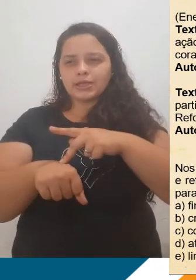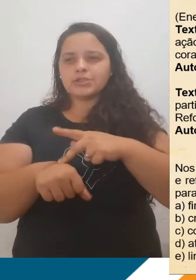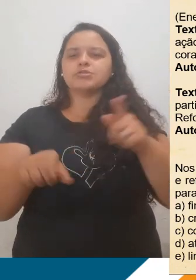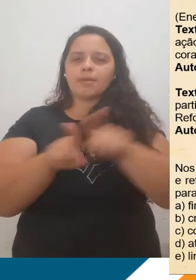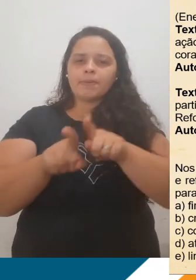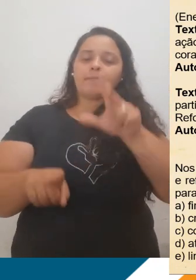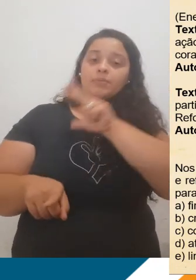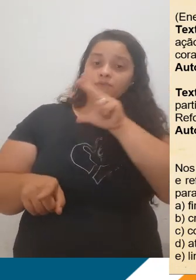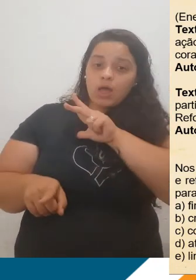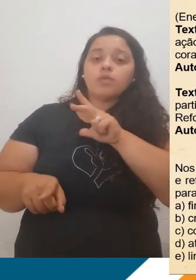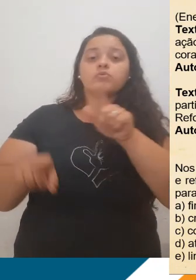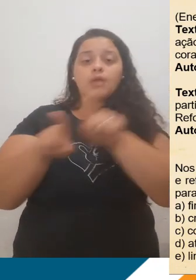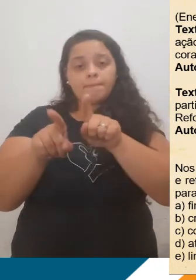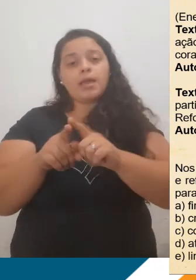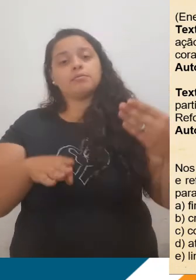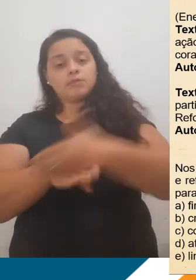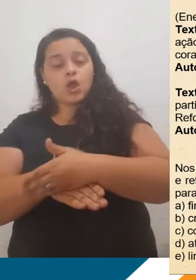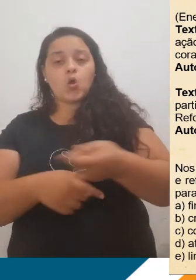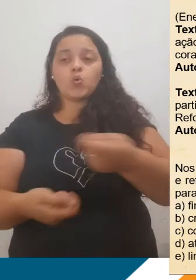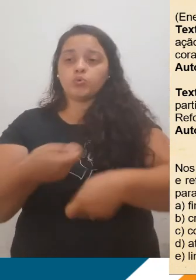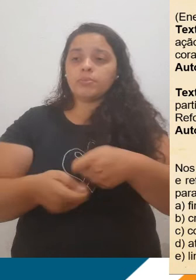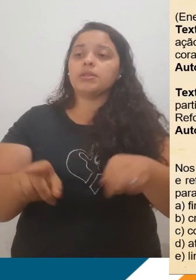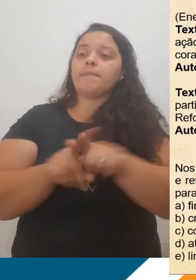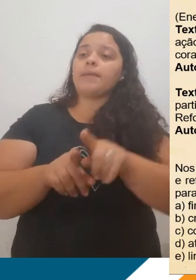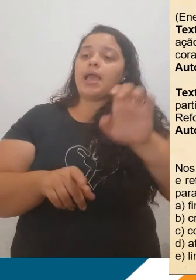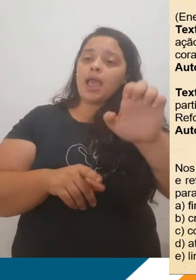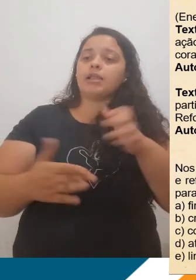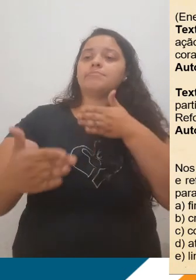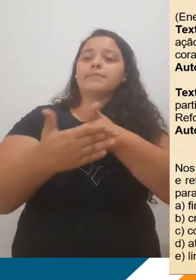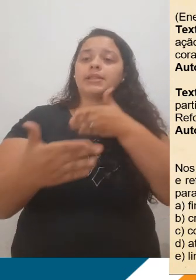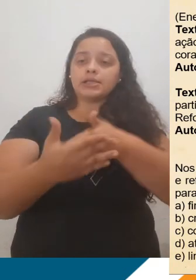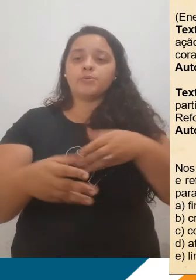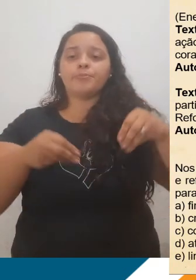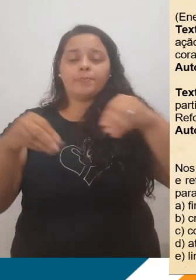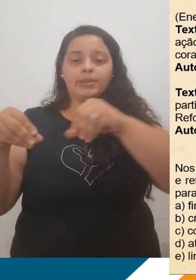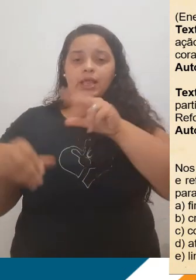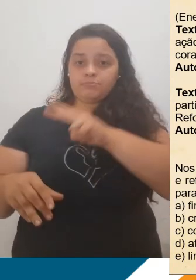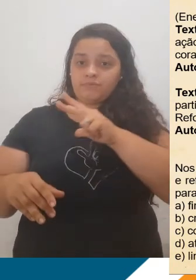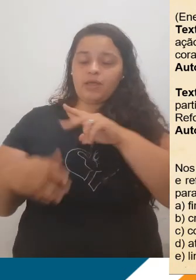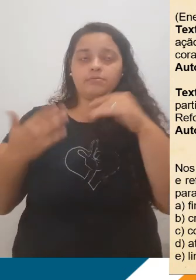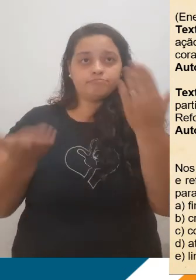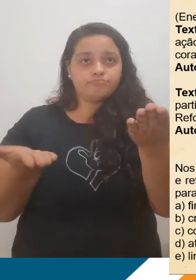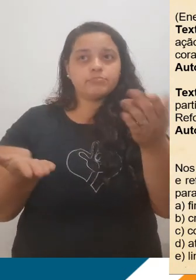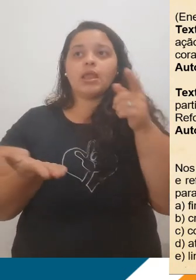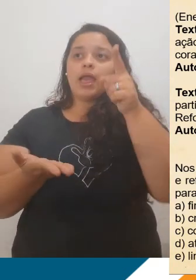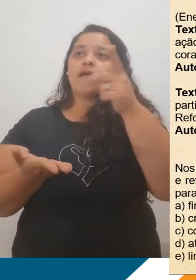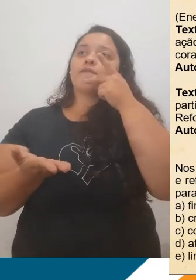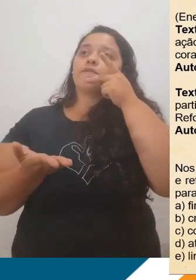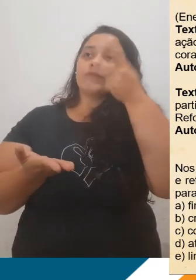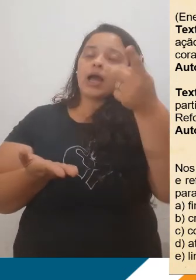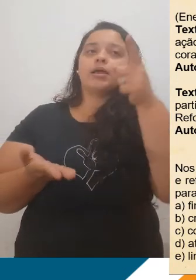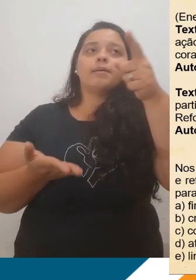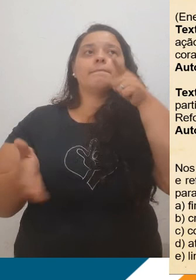de agirem também na economia. E letra E, limitação da propriedade privada. E é sobre isso que a questão fala, sobre isso que as reformas de base falavam.